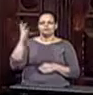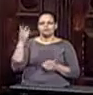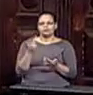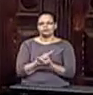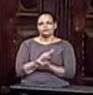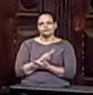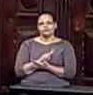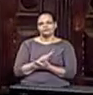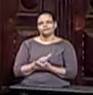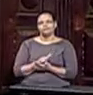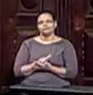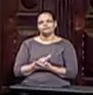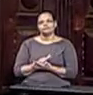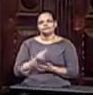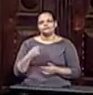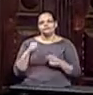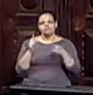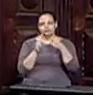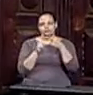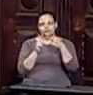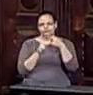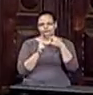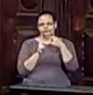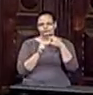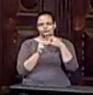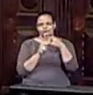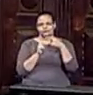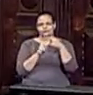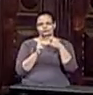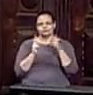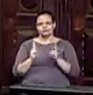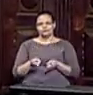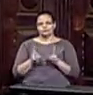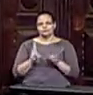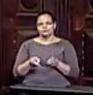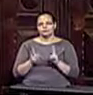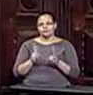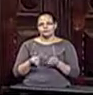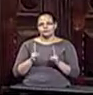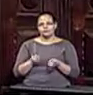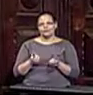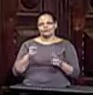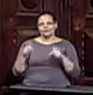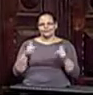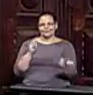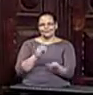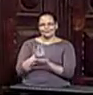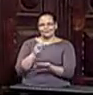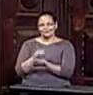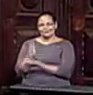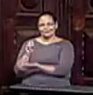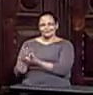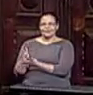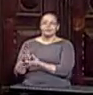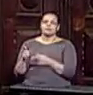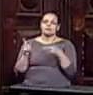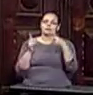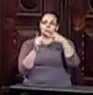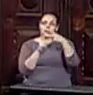acontece. Então, esse é o primeiro aspecto para a gente continuar desempregando. O